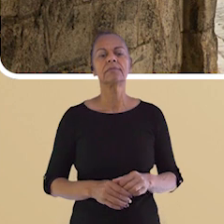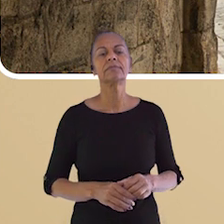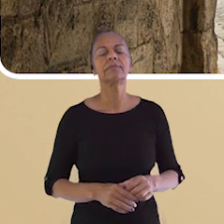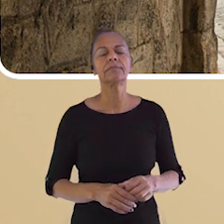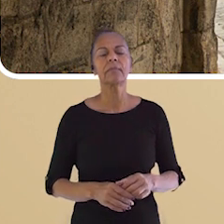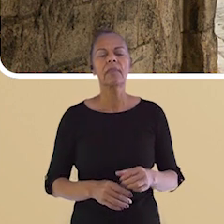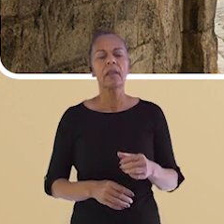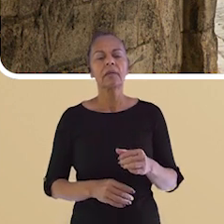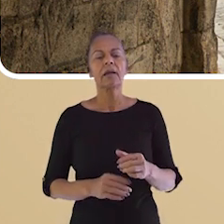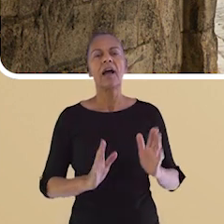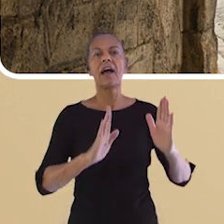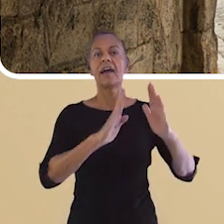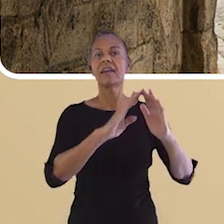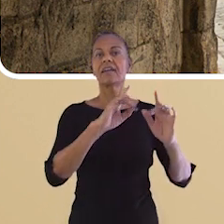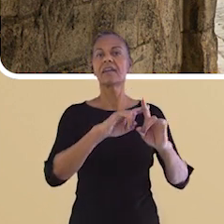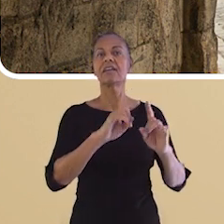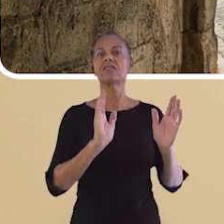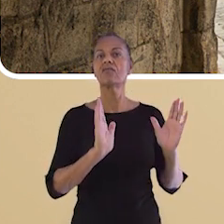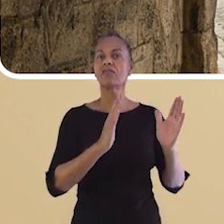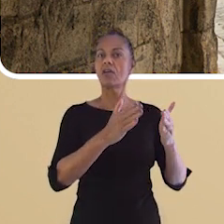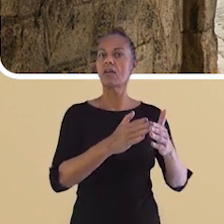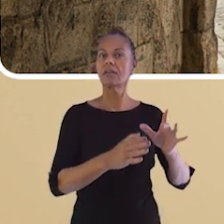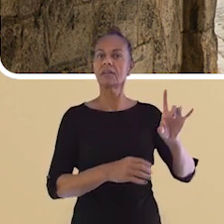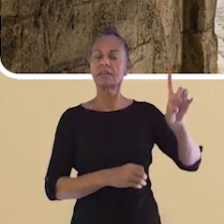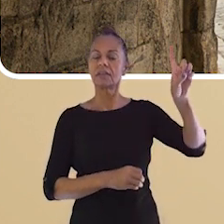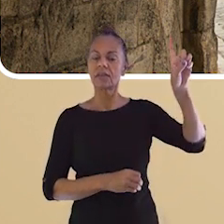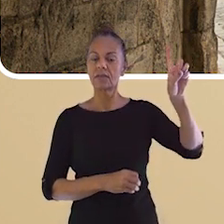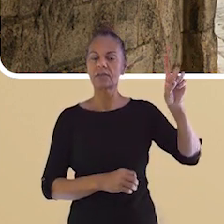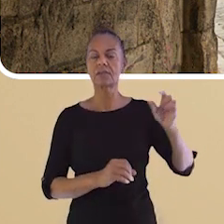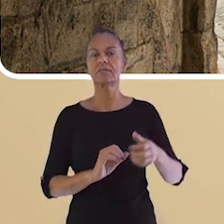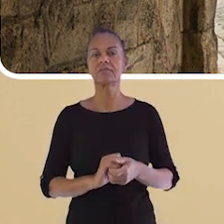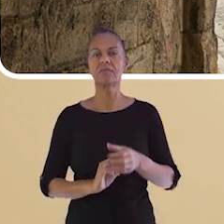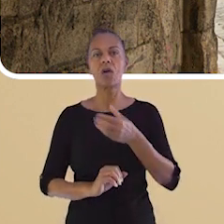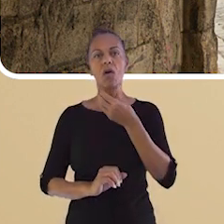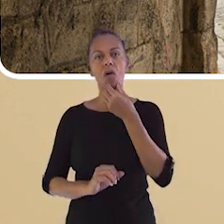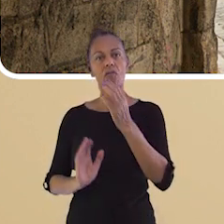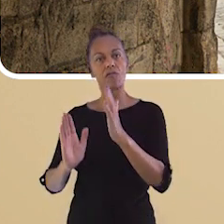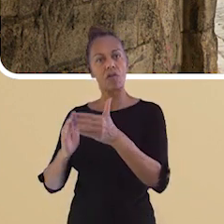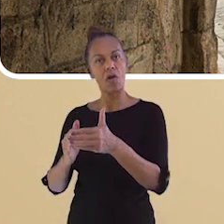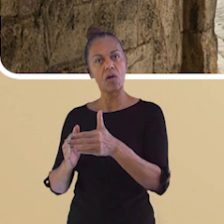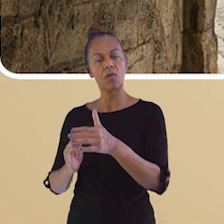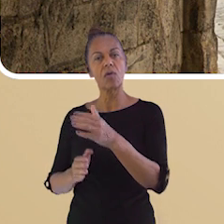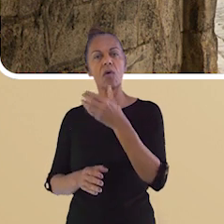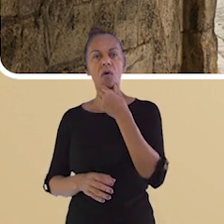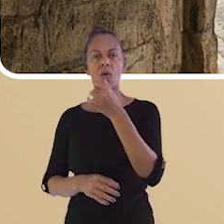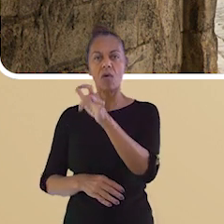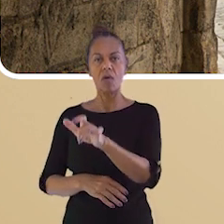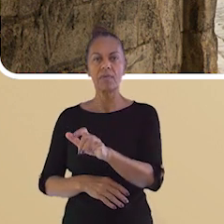Deus. Nós temos dois nomes para isso. O que é focado no homem nós chamamos de